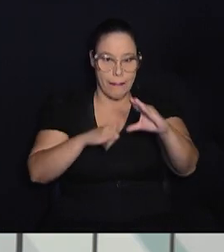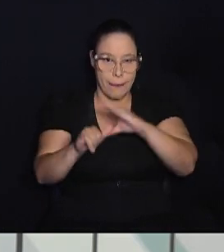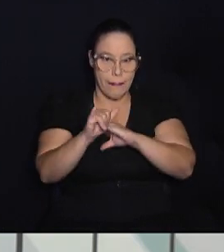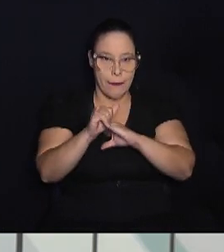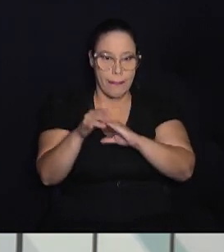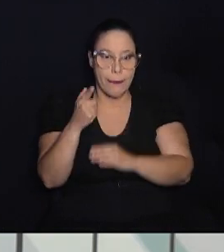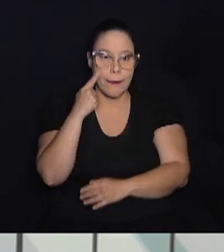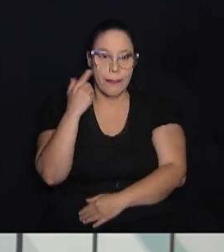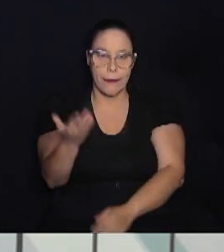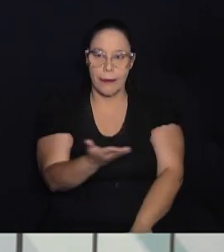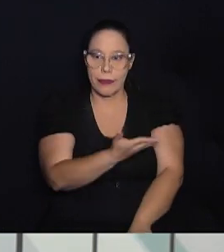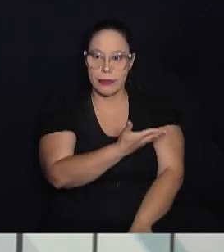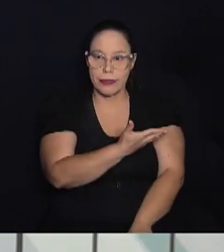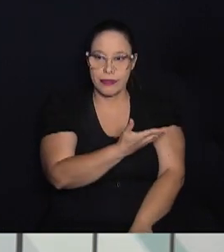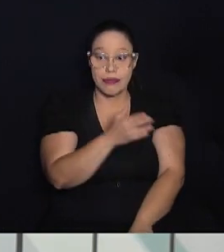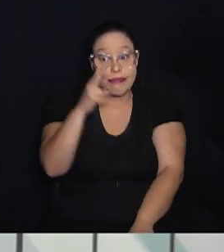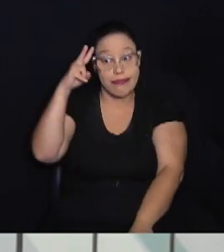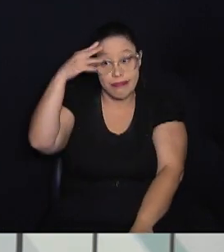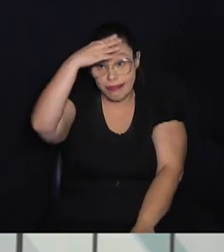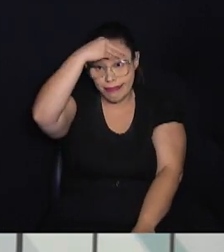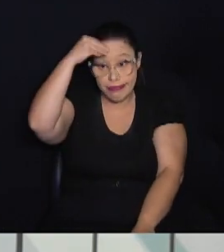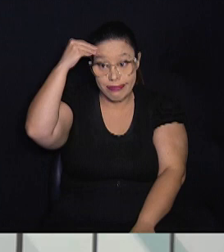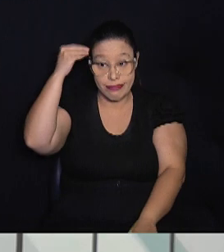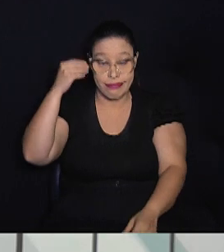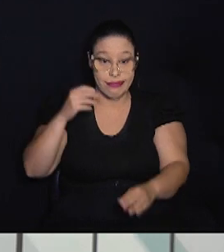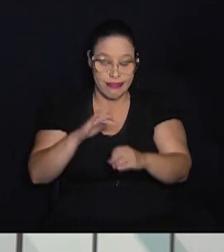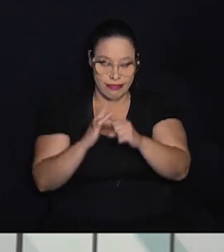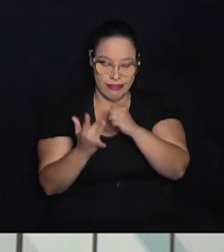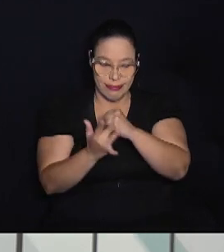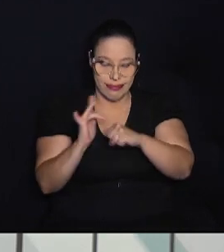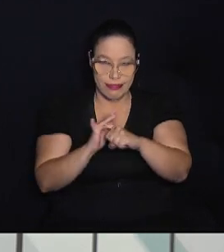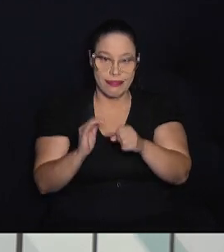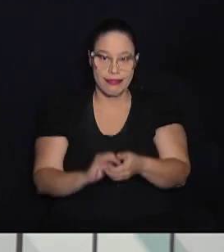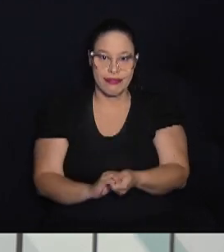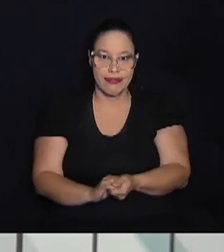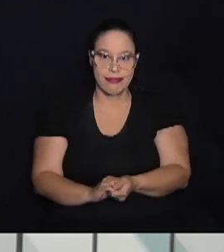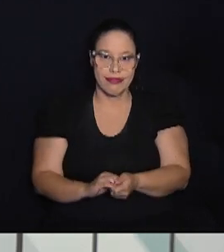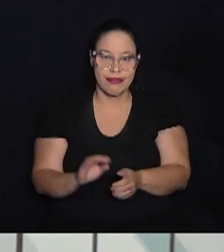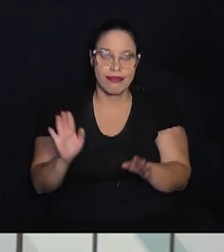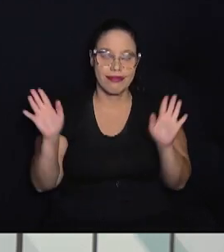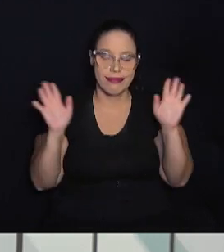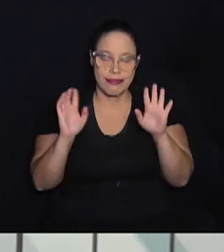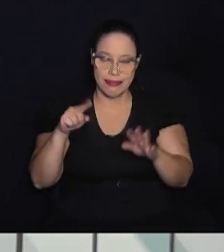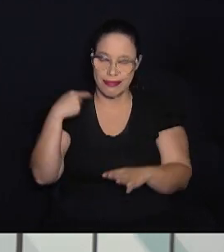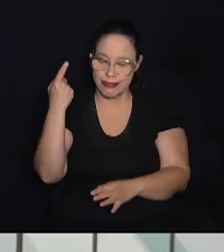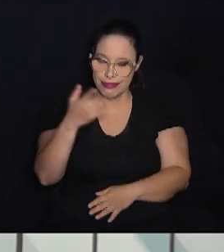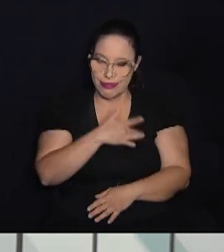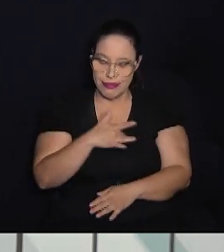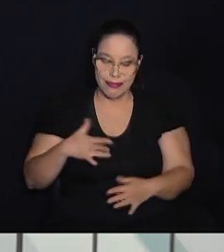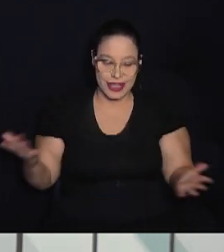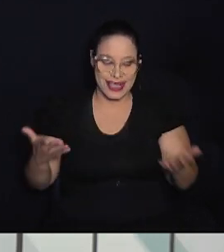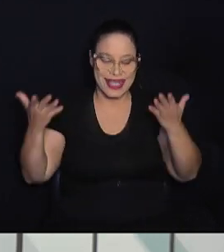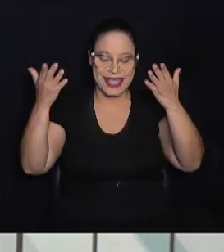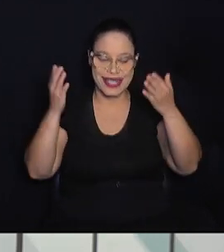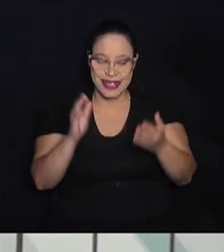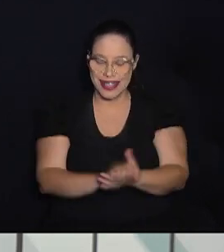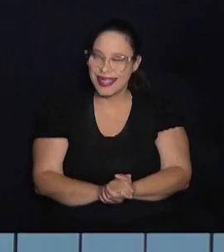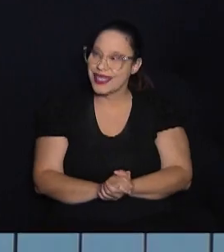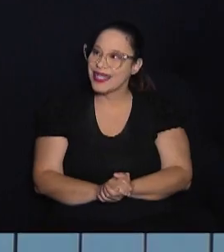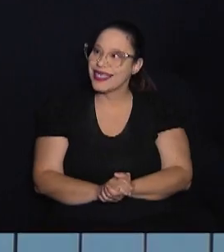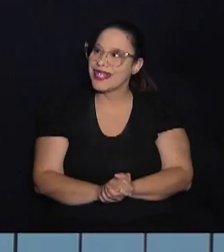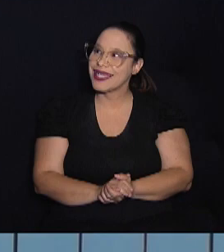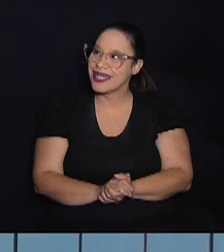Câmara Campinas. E não se esqueça de nos acompanhar nas redes sociais. A gente se vê no próximo Saúde é Vida.